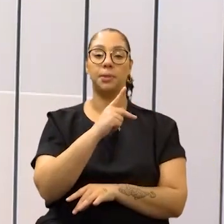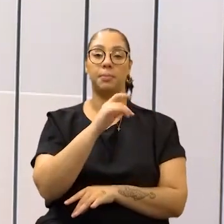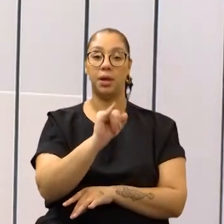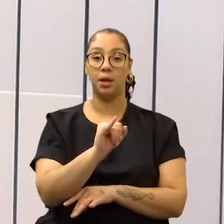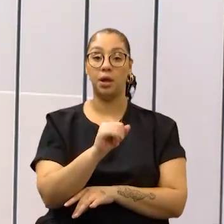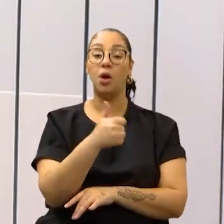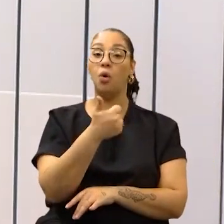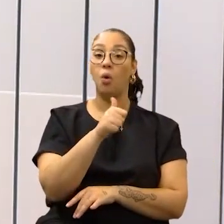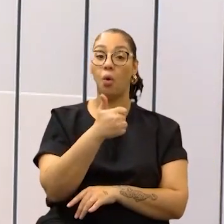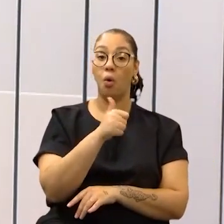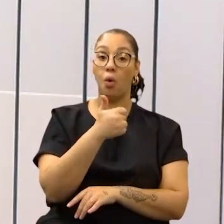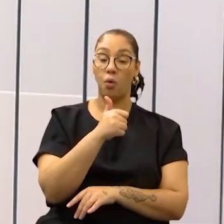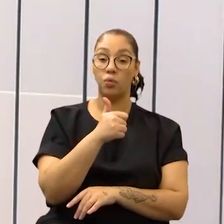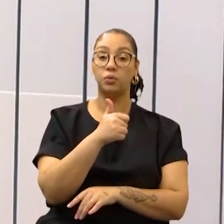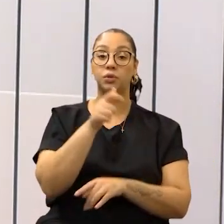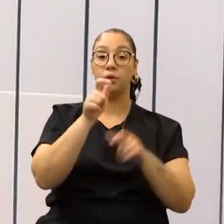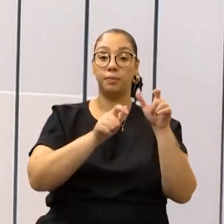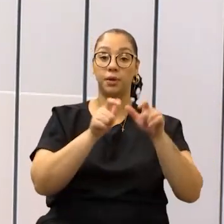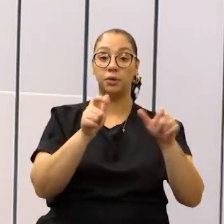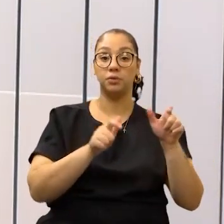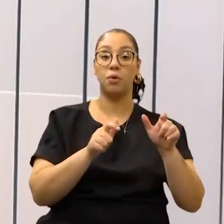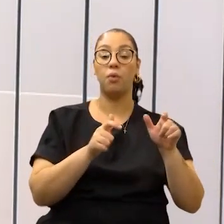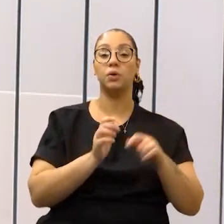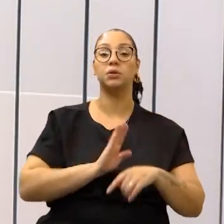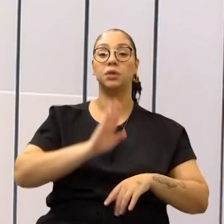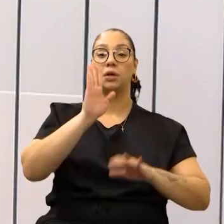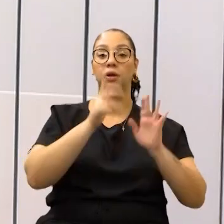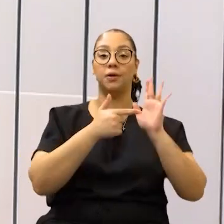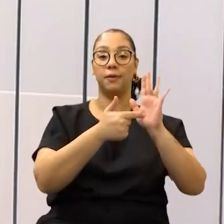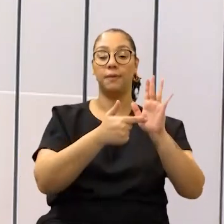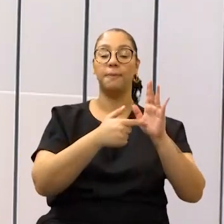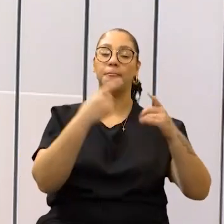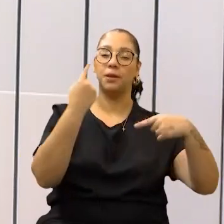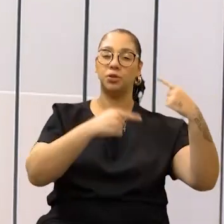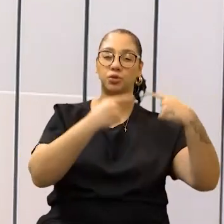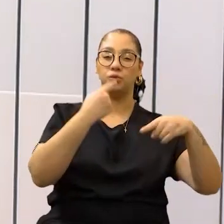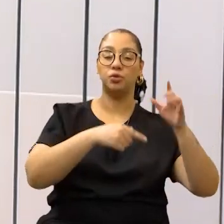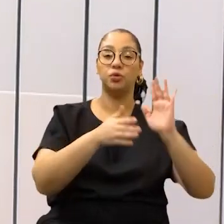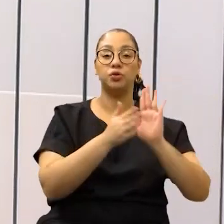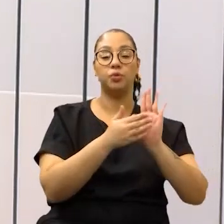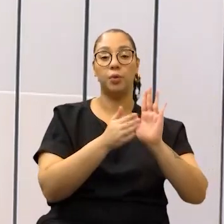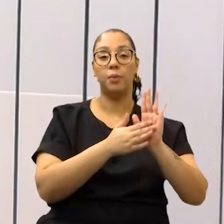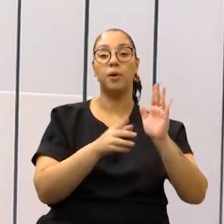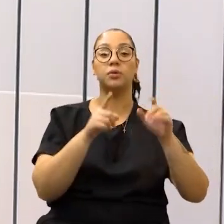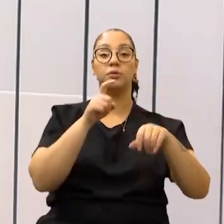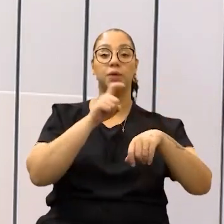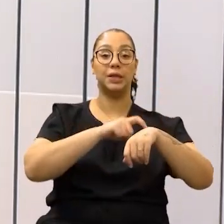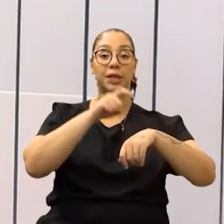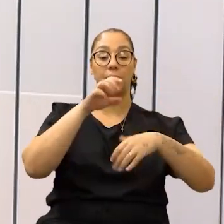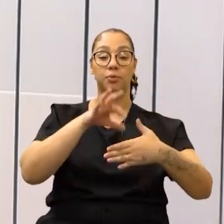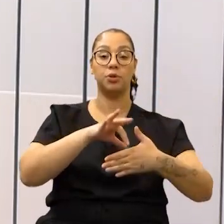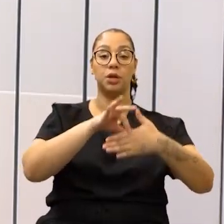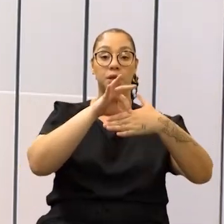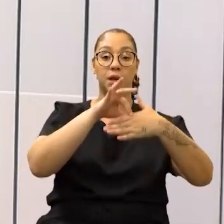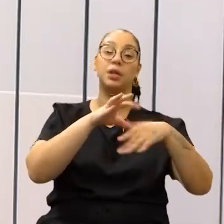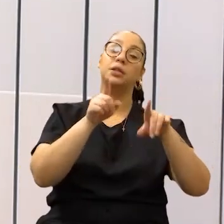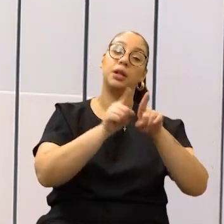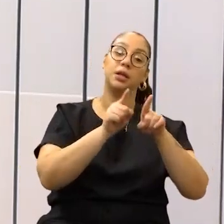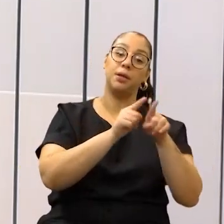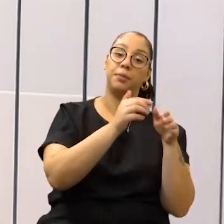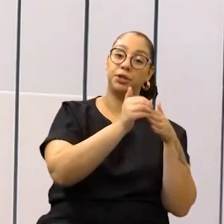da CPI, 11 parlamentares se manifestaram na discussão da proposta em tempos de liderança